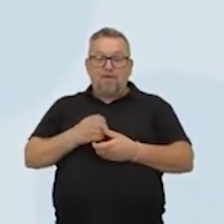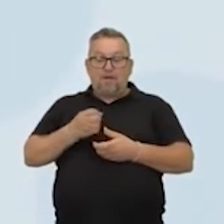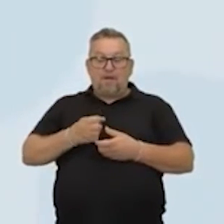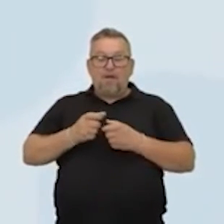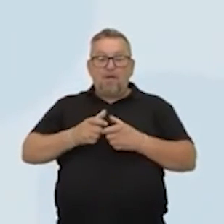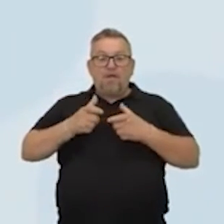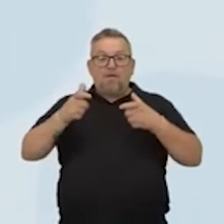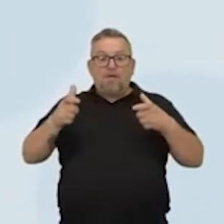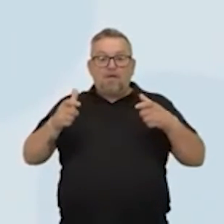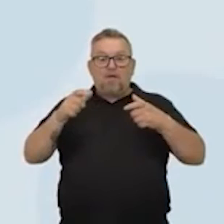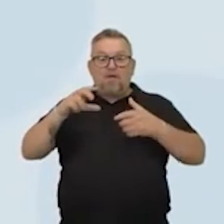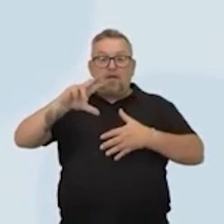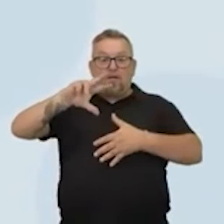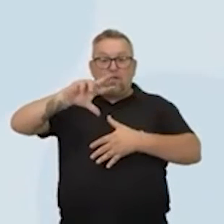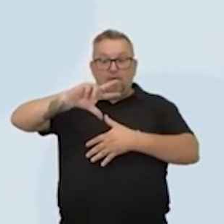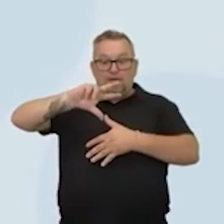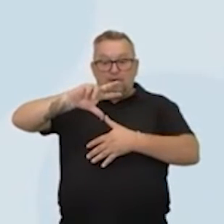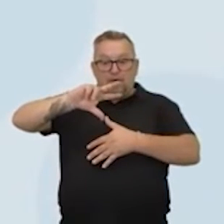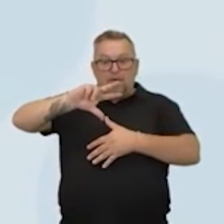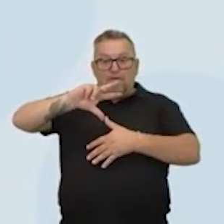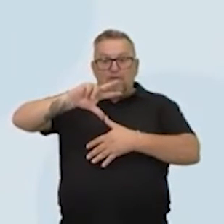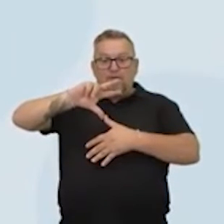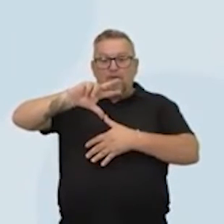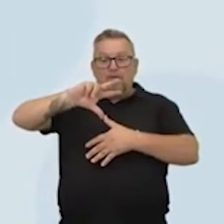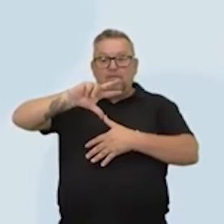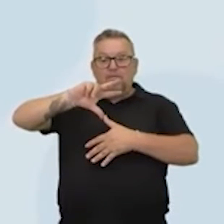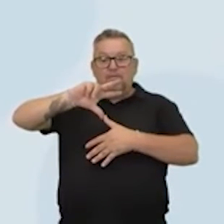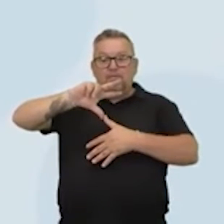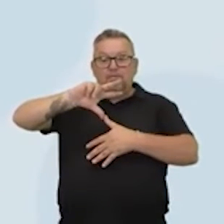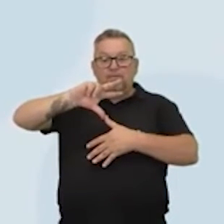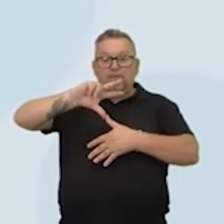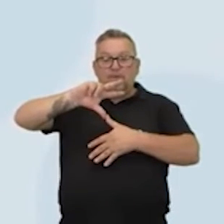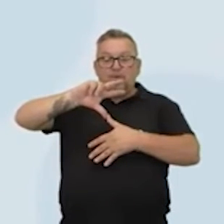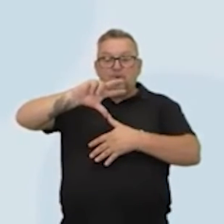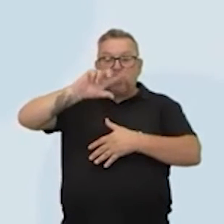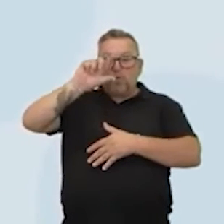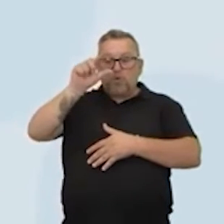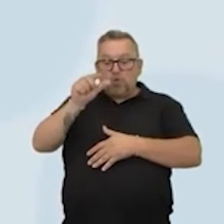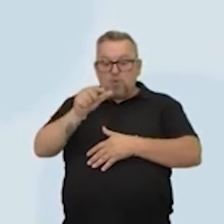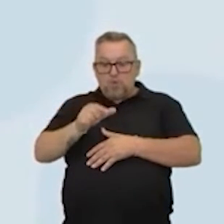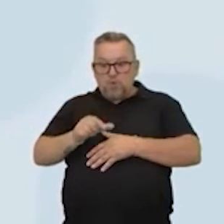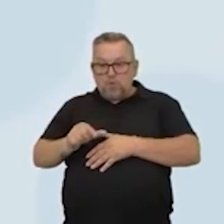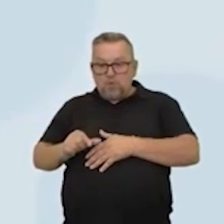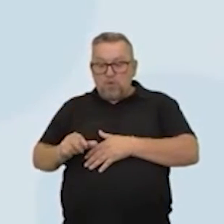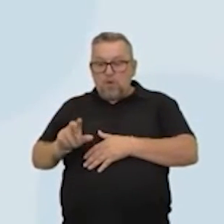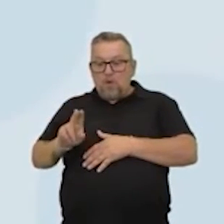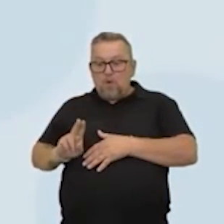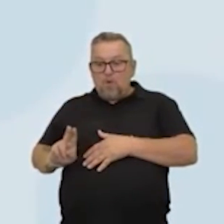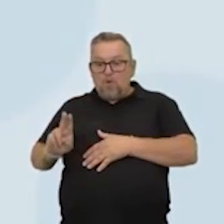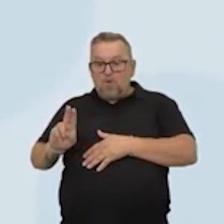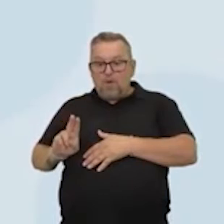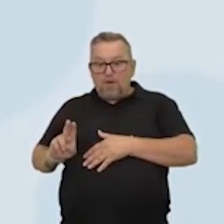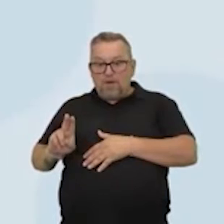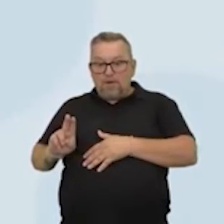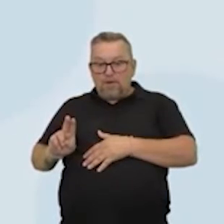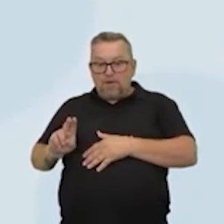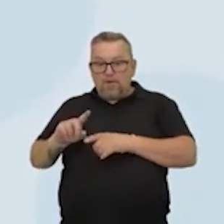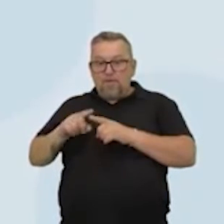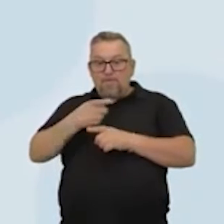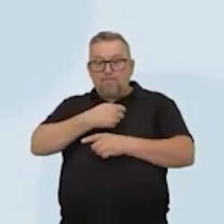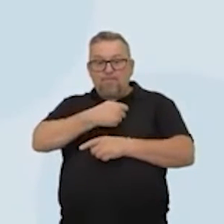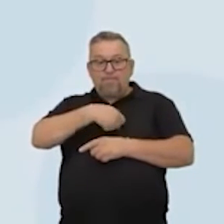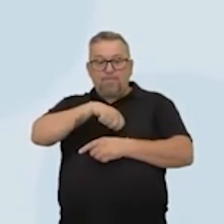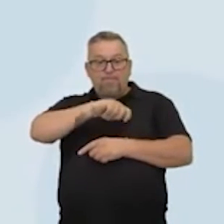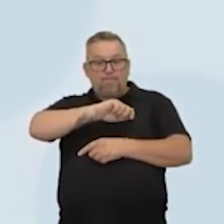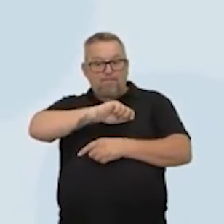do território da América Latina, que vai aí do México até Uruguai, né, sendo colonizado aí pelos